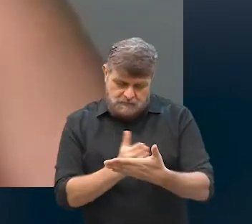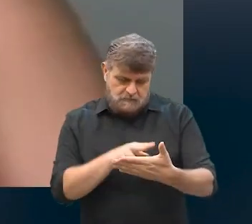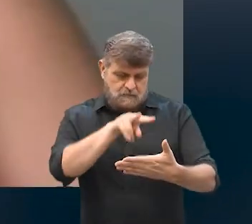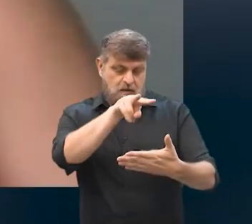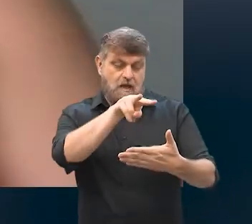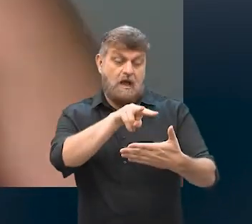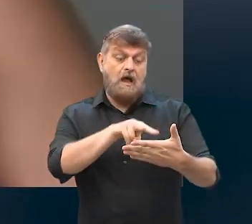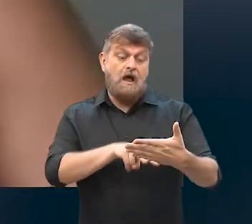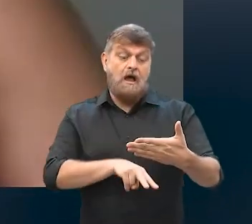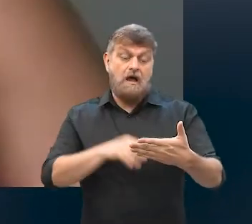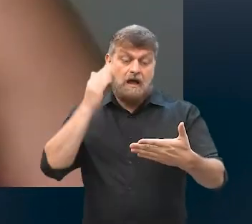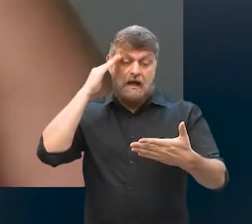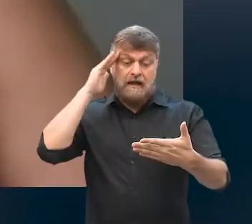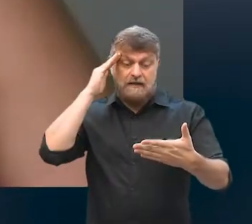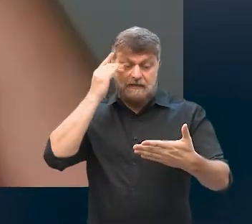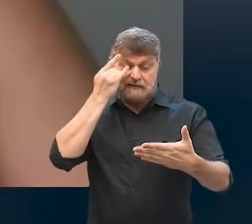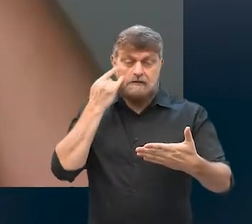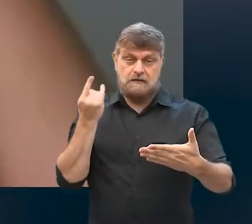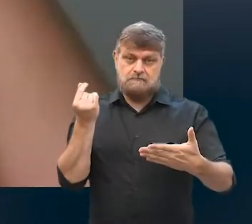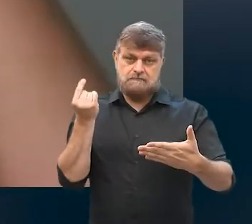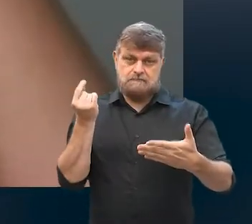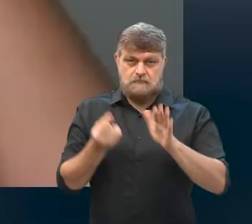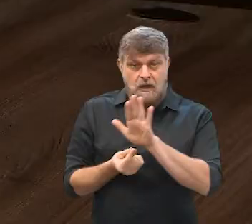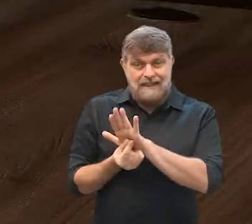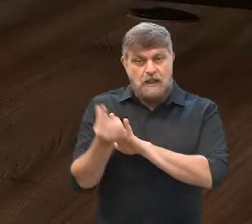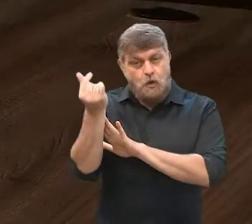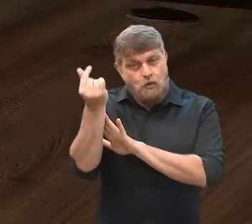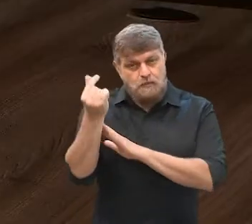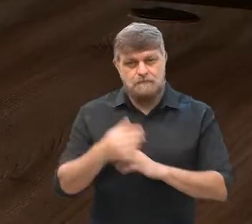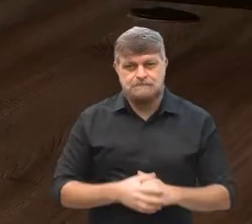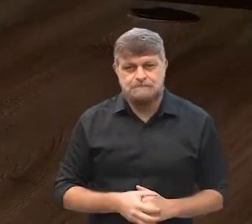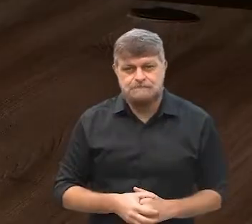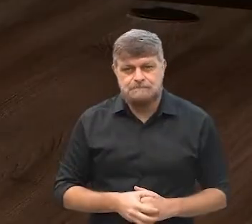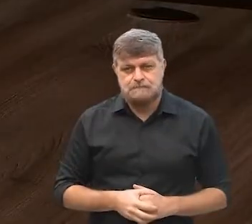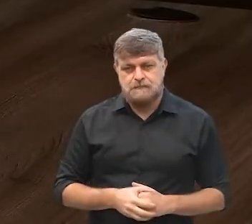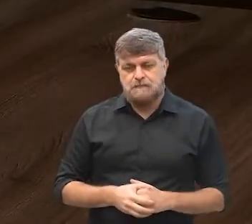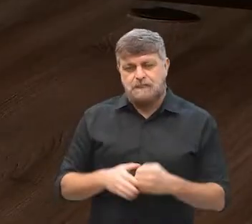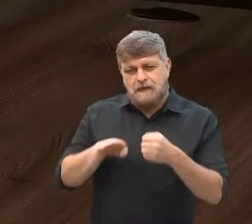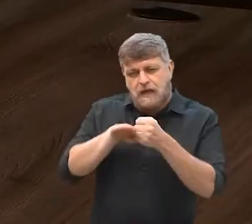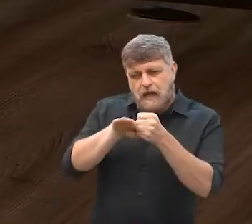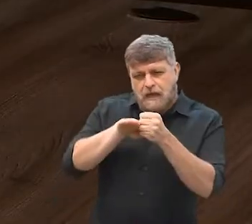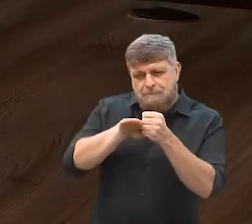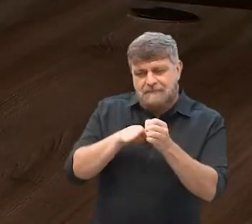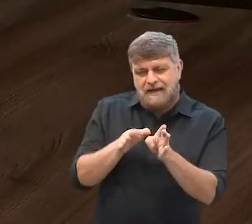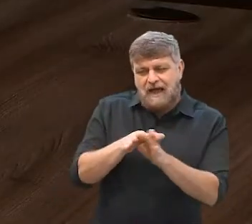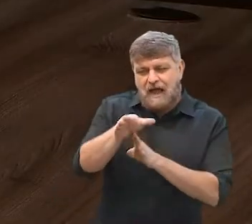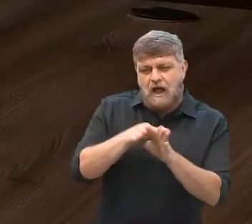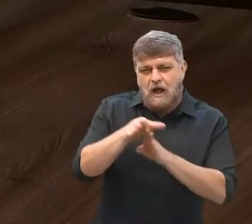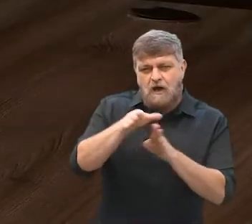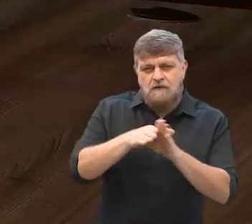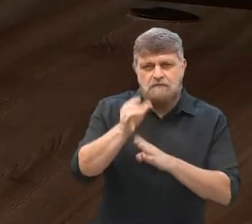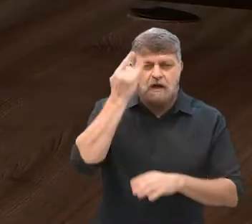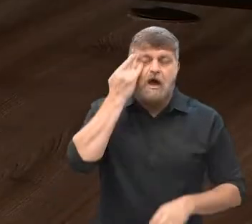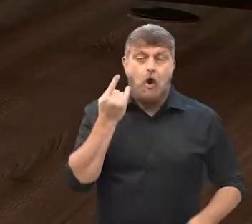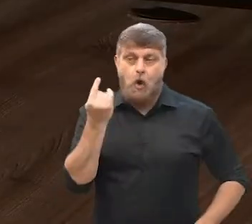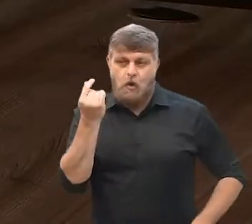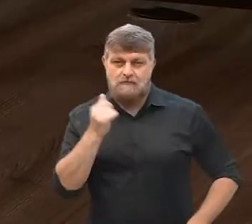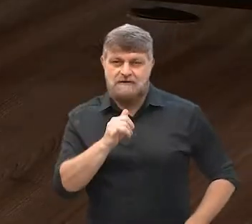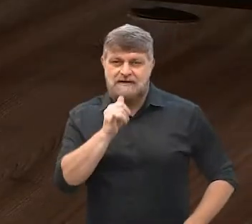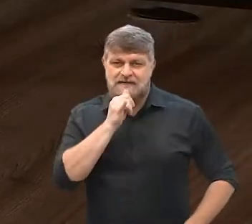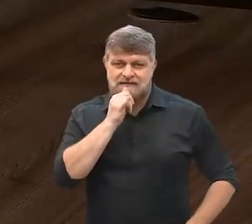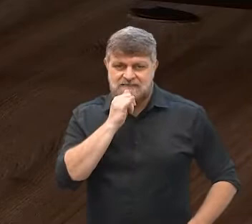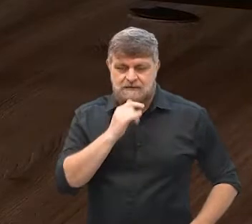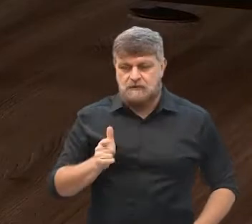inicial da lucratividade que você tem. Em média, o que é recomendado como lucratividade? Por exemplo, eu